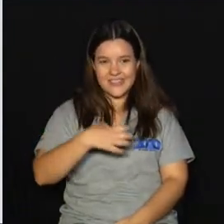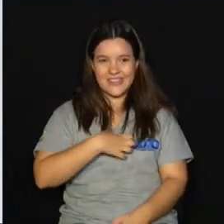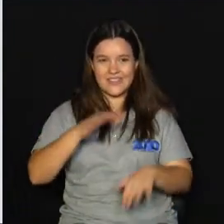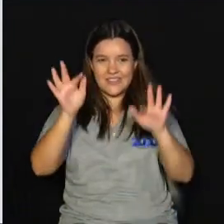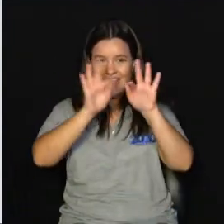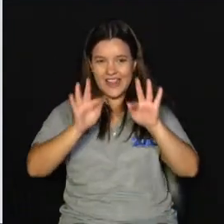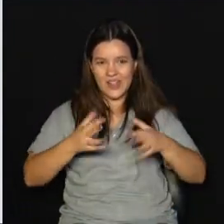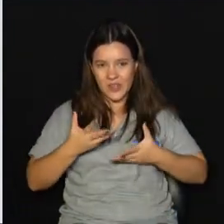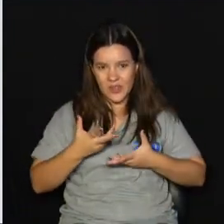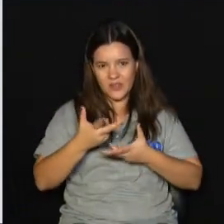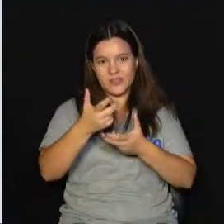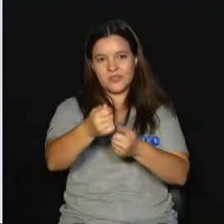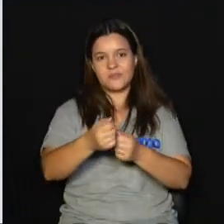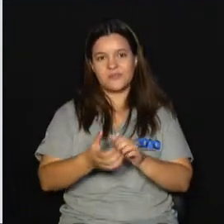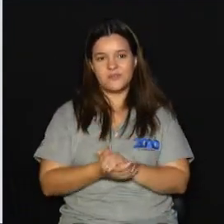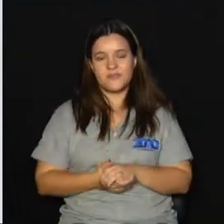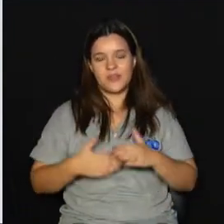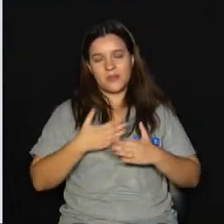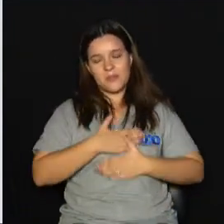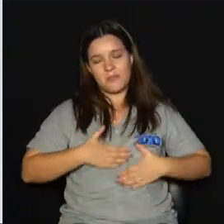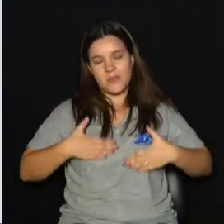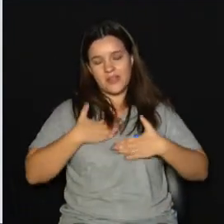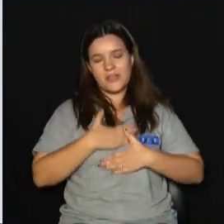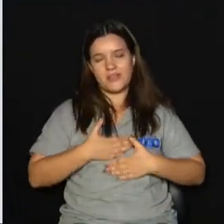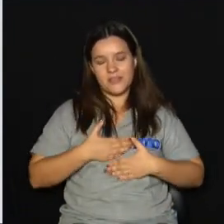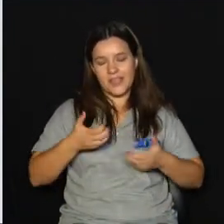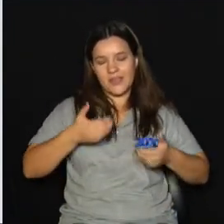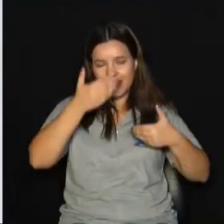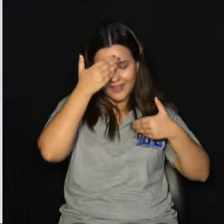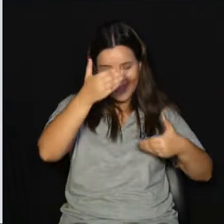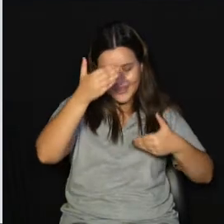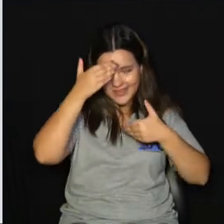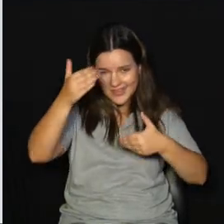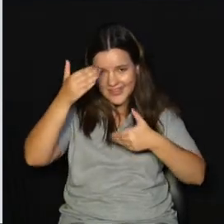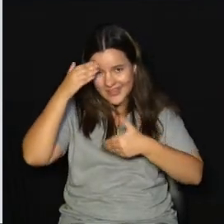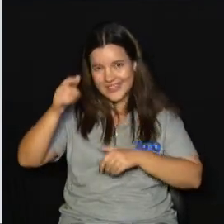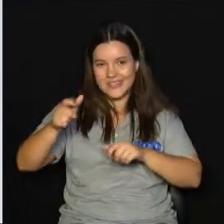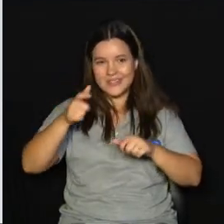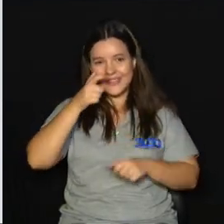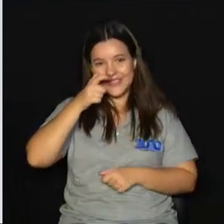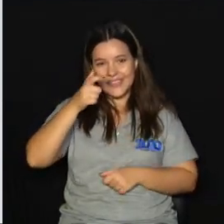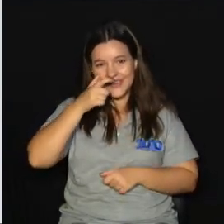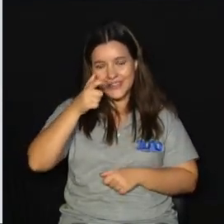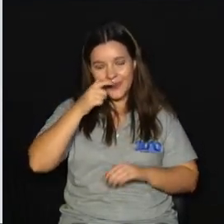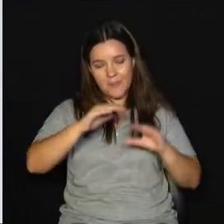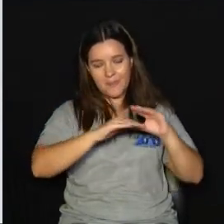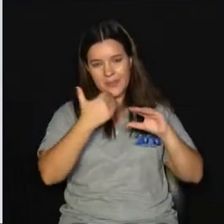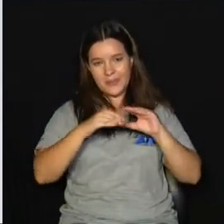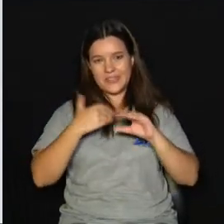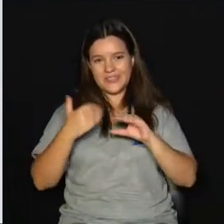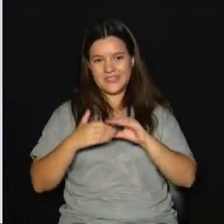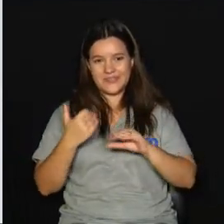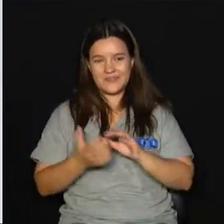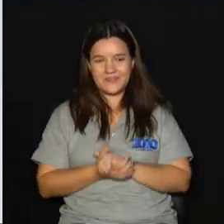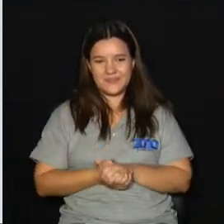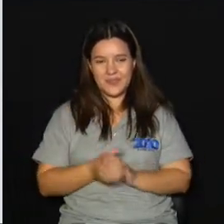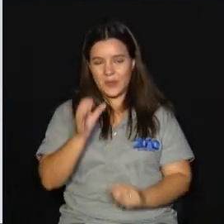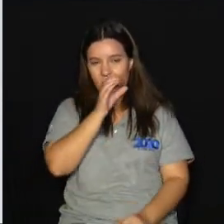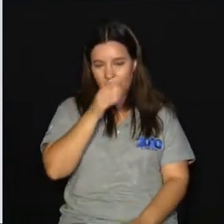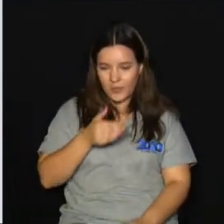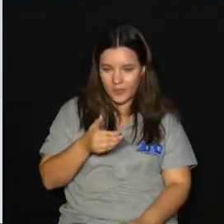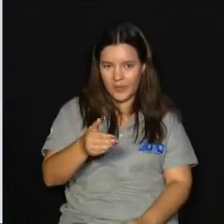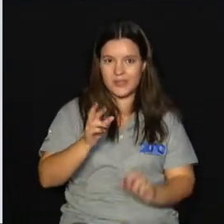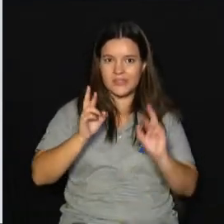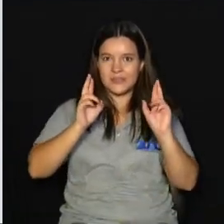com o convite. É um prazer estar aqui. Quero agradecer a todo mundo que também estava assistindo e mandando mensagens. E em breve esperamos saber